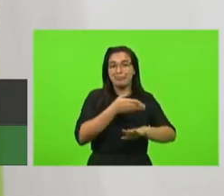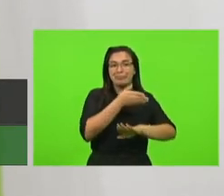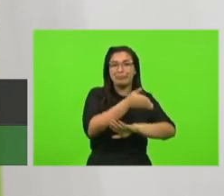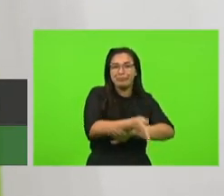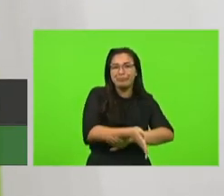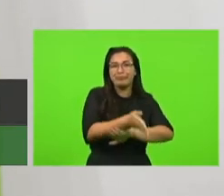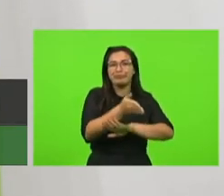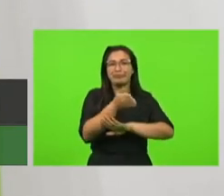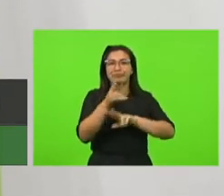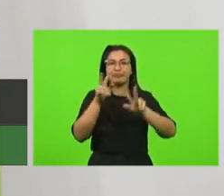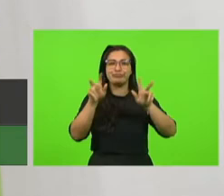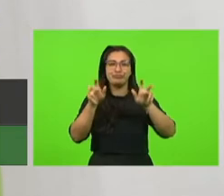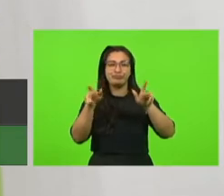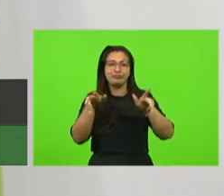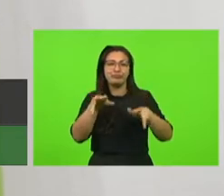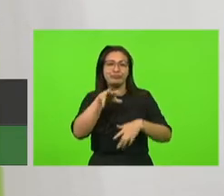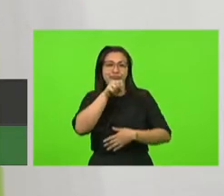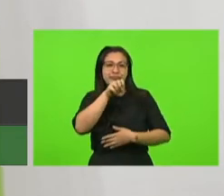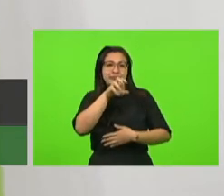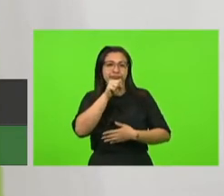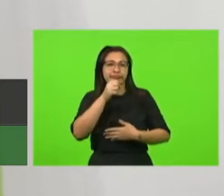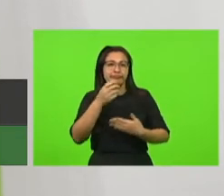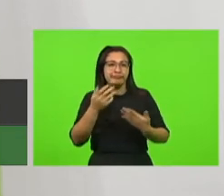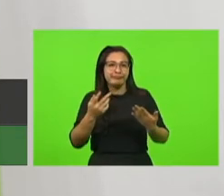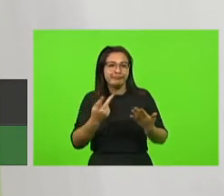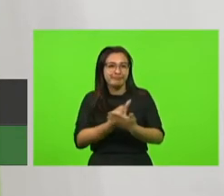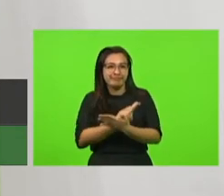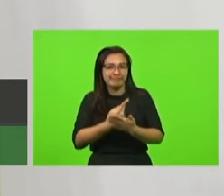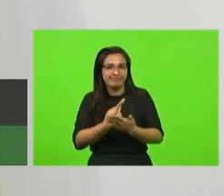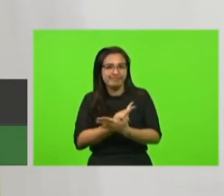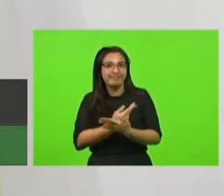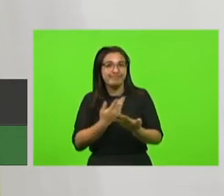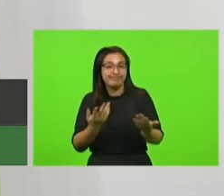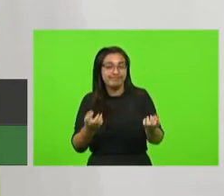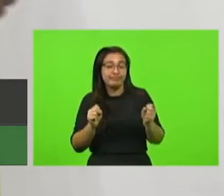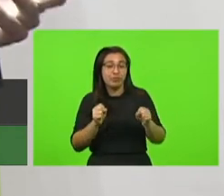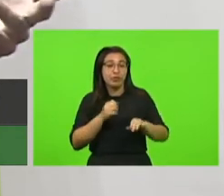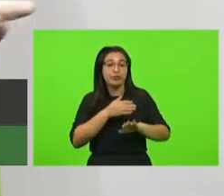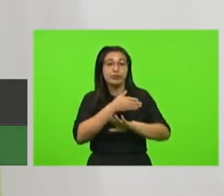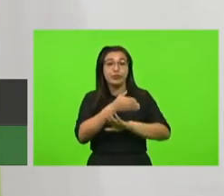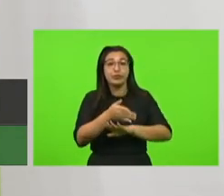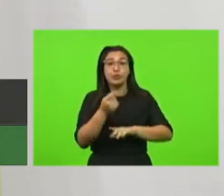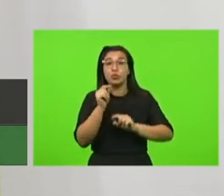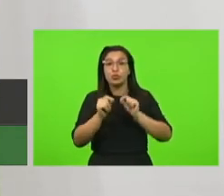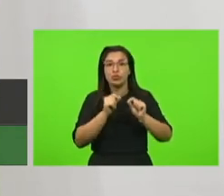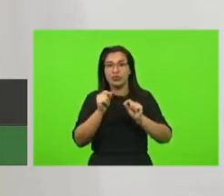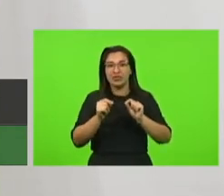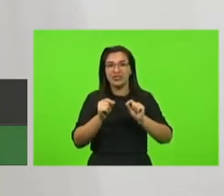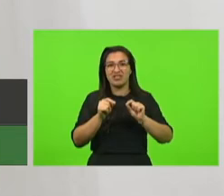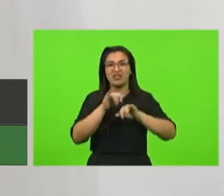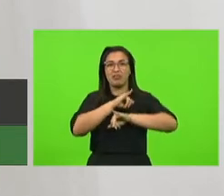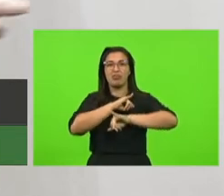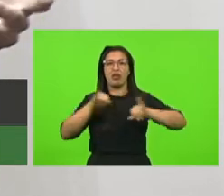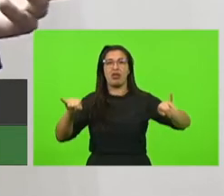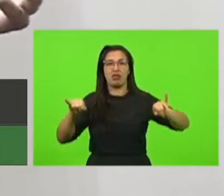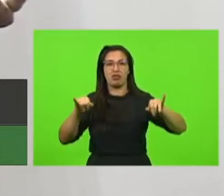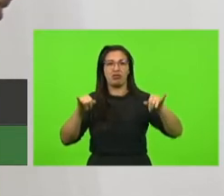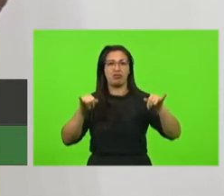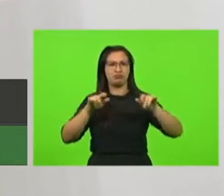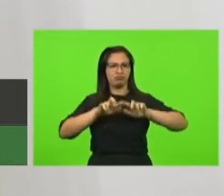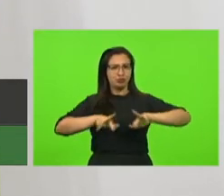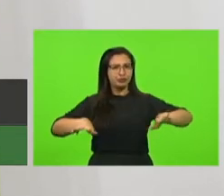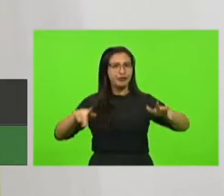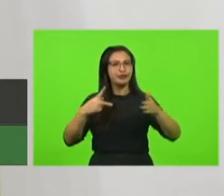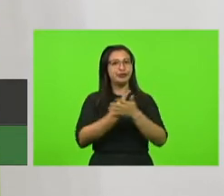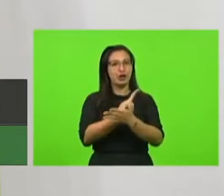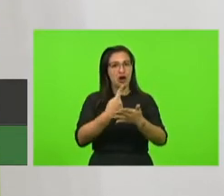dos respiradores fantasmas, e que podem, quem sabe, resolver ir para a mídia, falar o que aconteceu, abrir a boca,